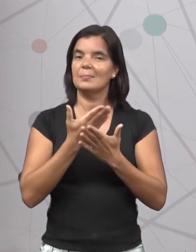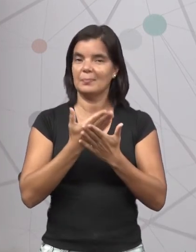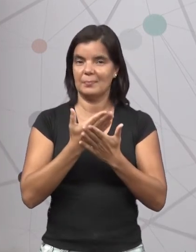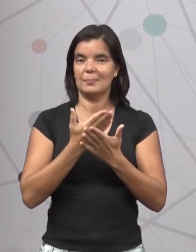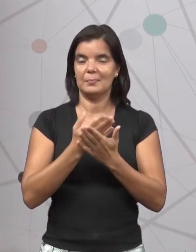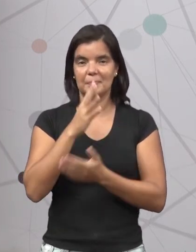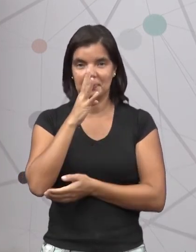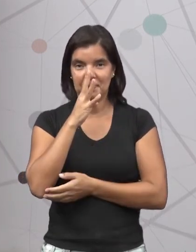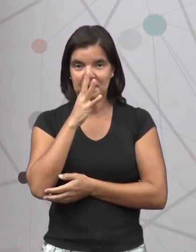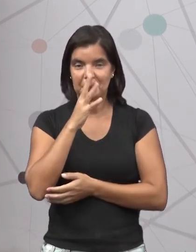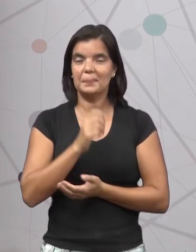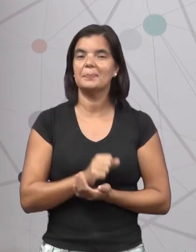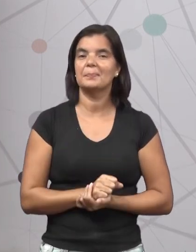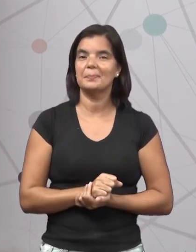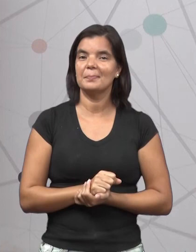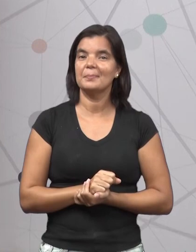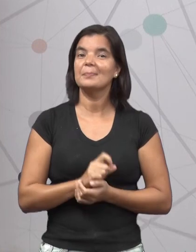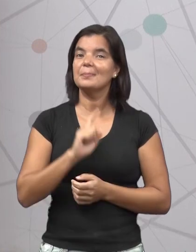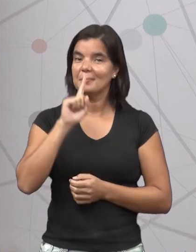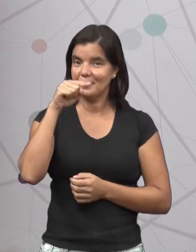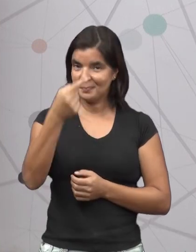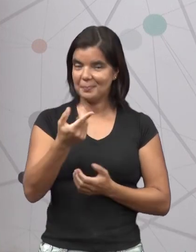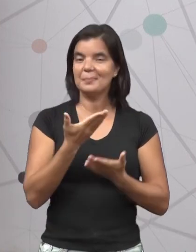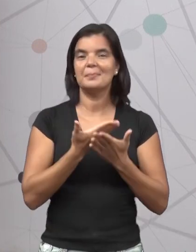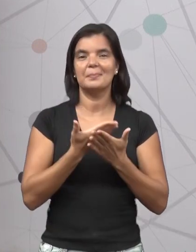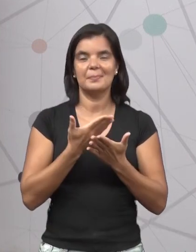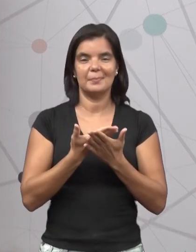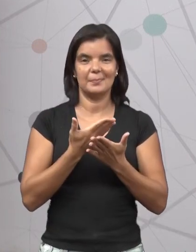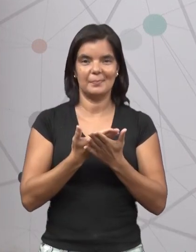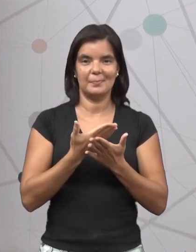para estar assistindo. Eu espero você na